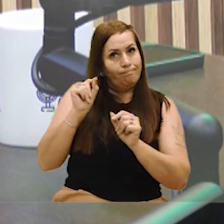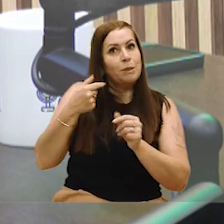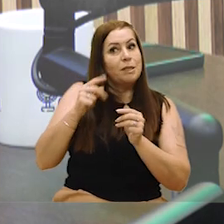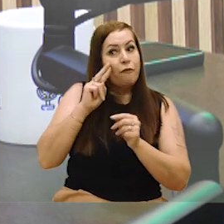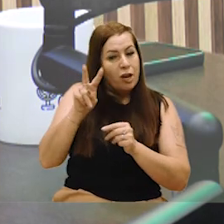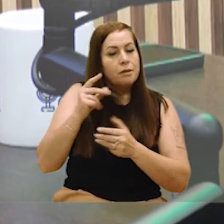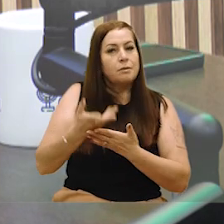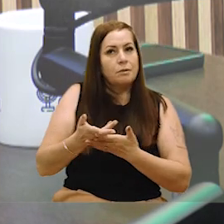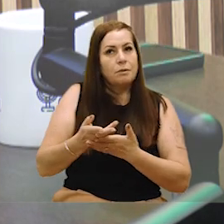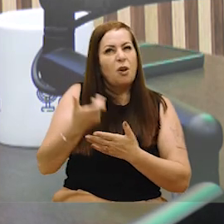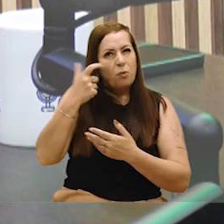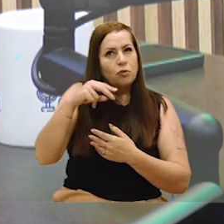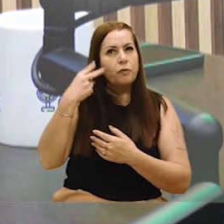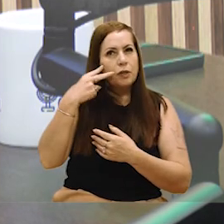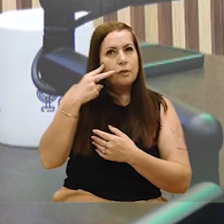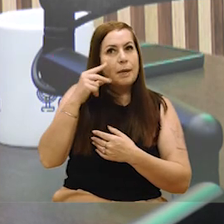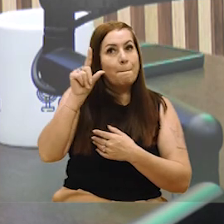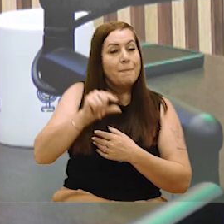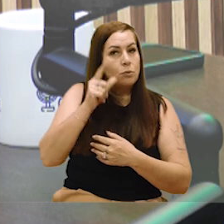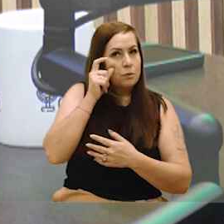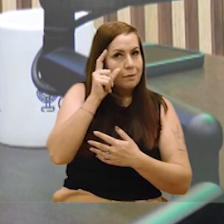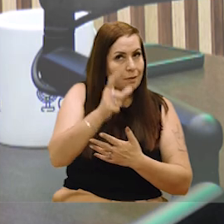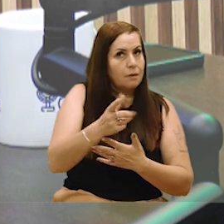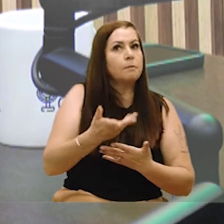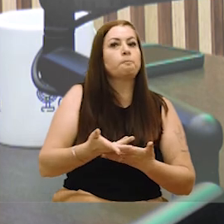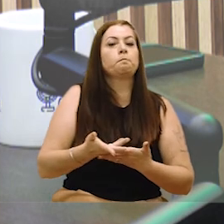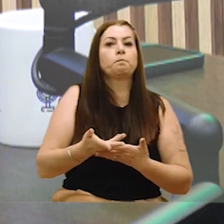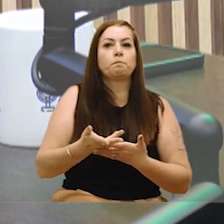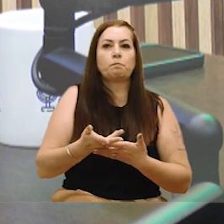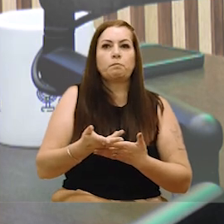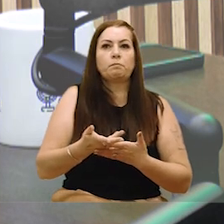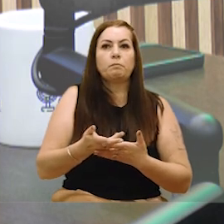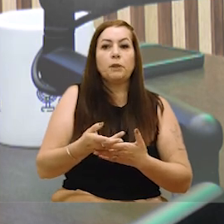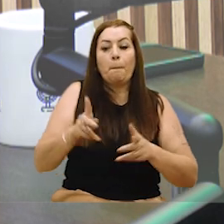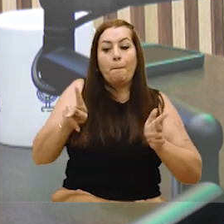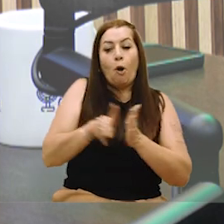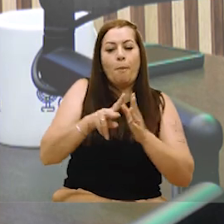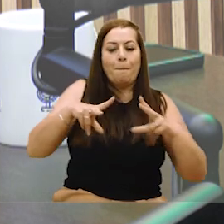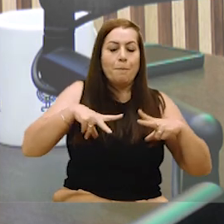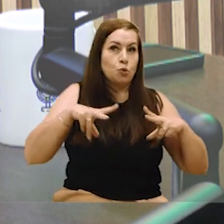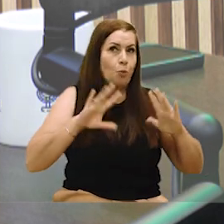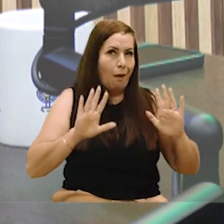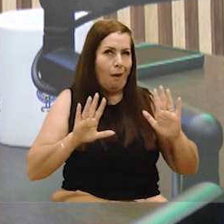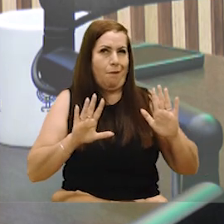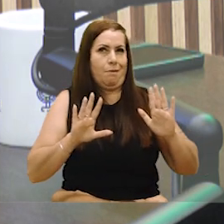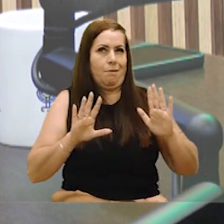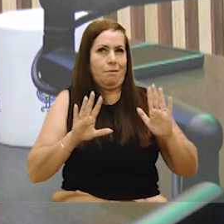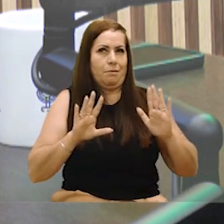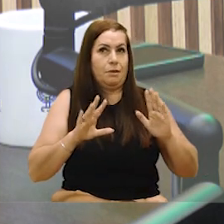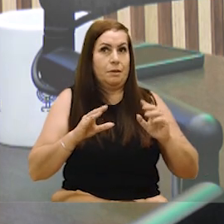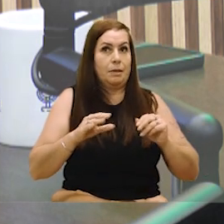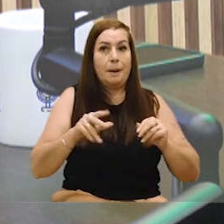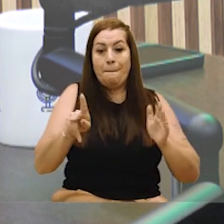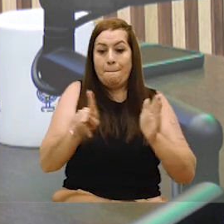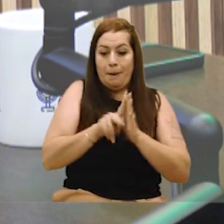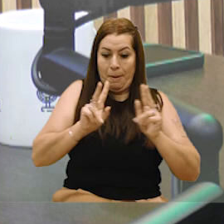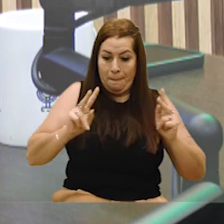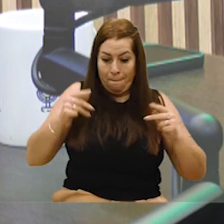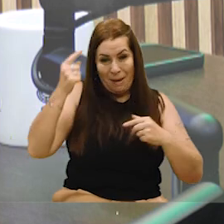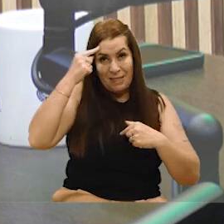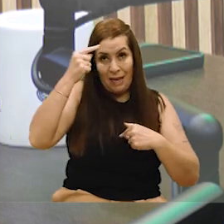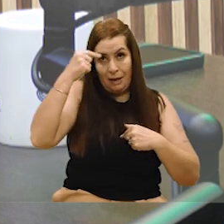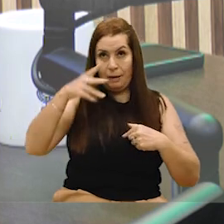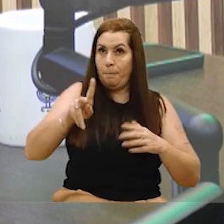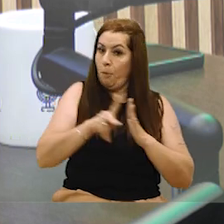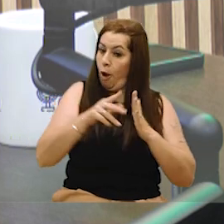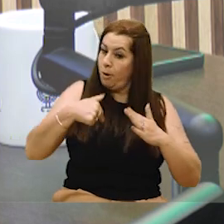por isso. Eu acho que os vereadores têm que ter menos interesses, né, particulares, né, legislar menos em causa própria